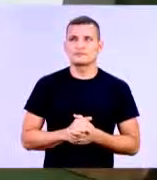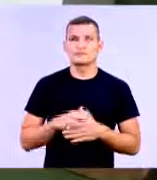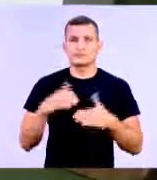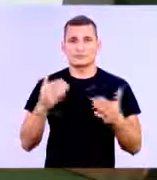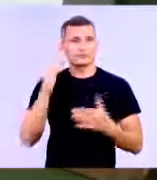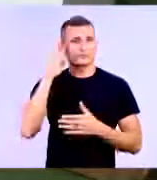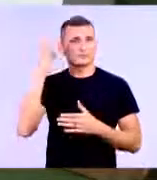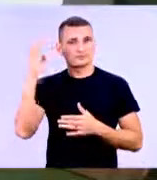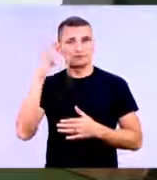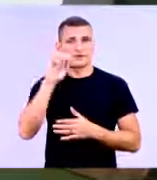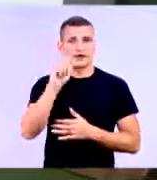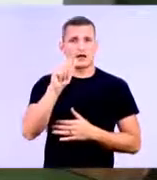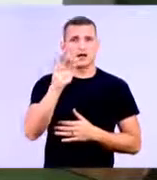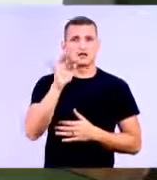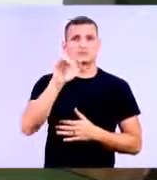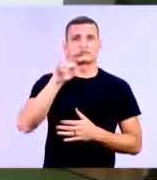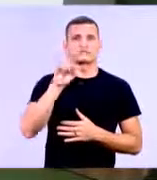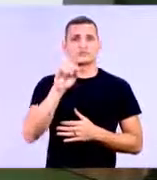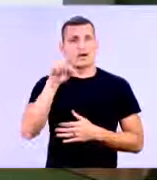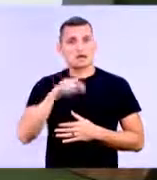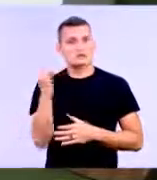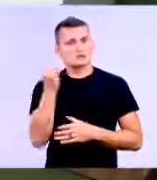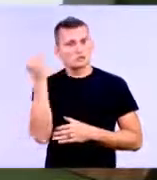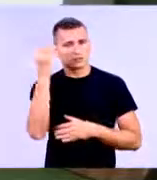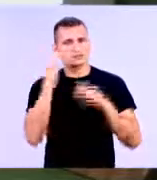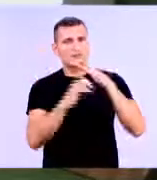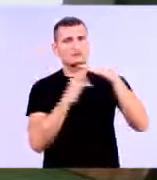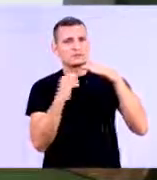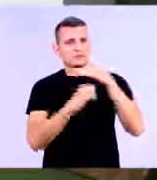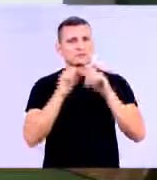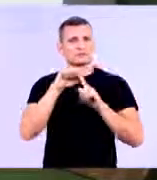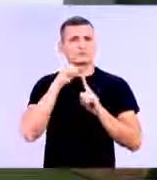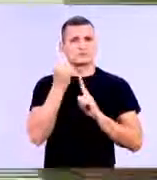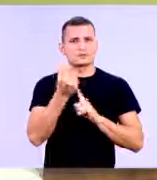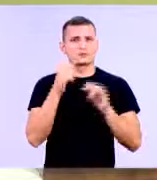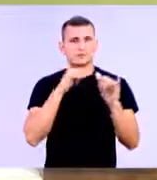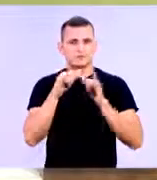que o ativo é um recurso importante para a empresa, na sociedade da informação,